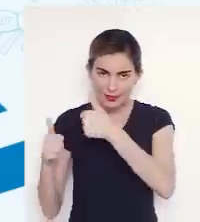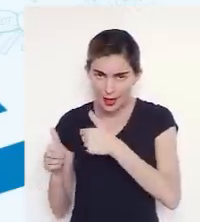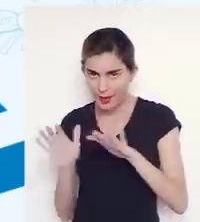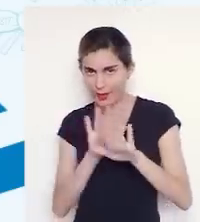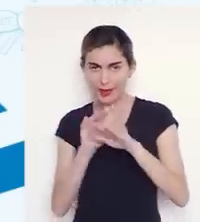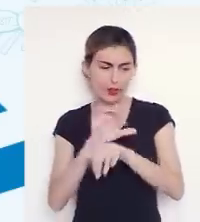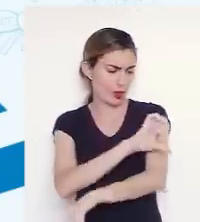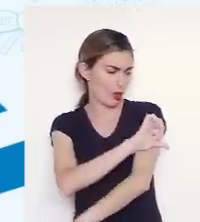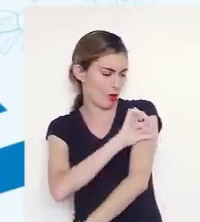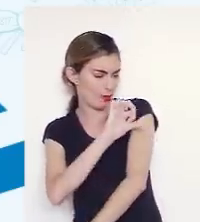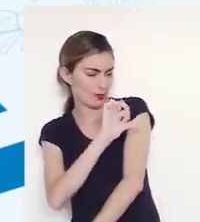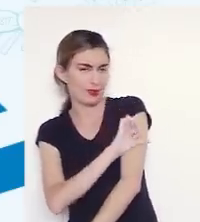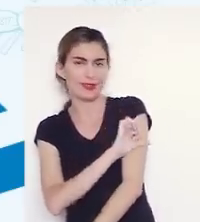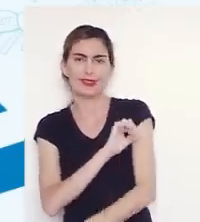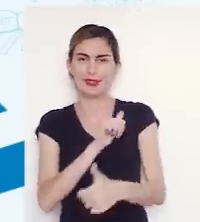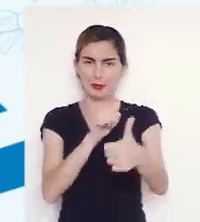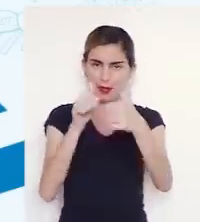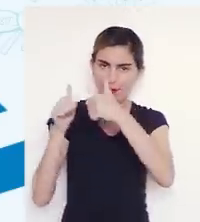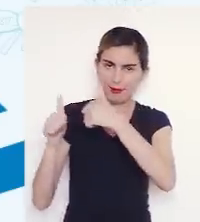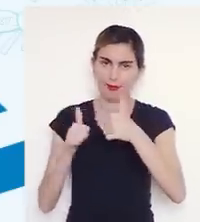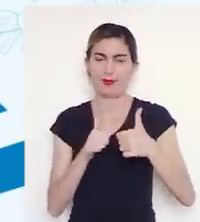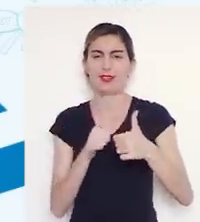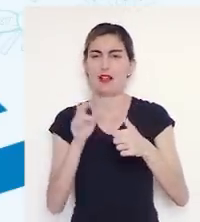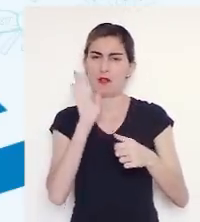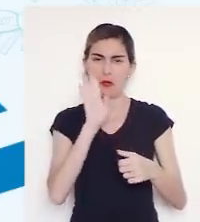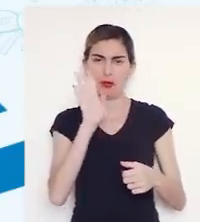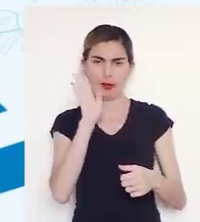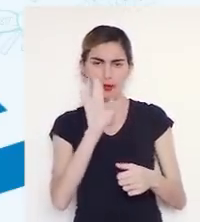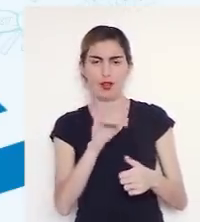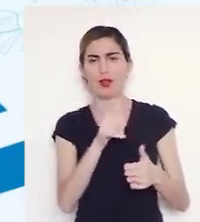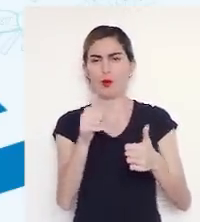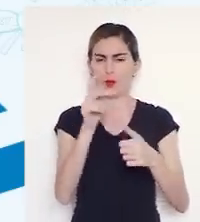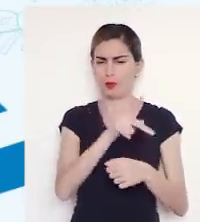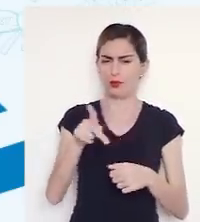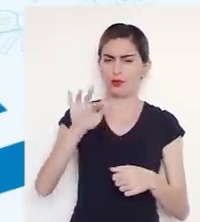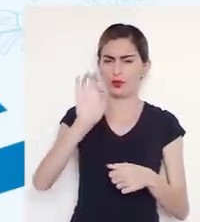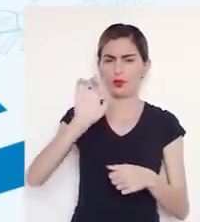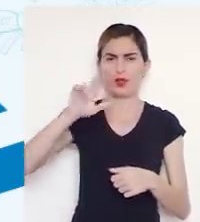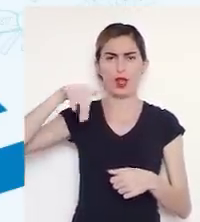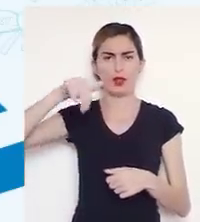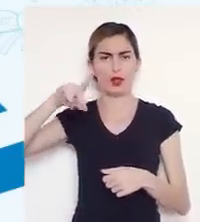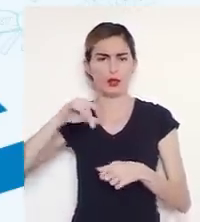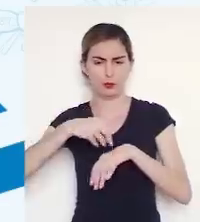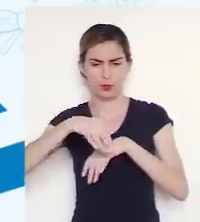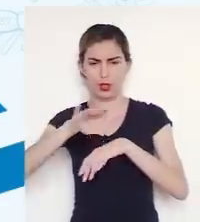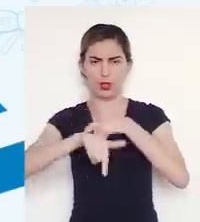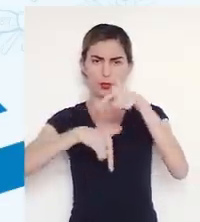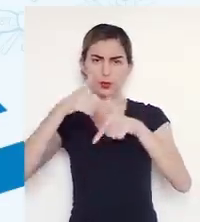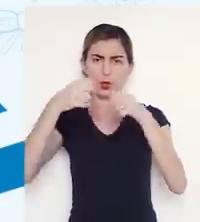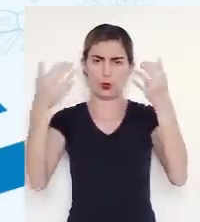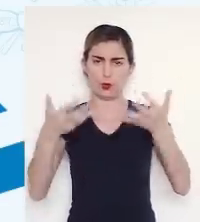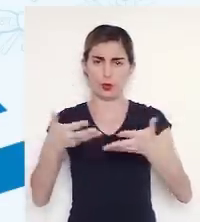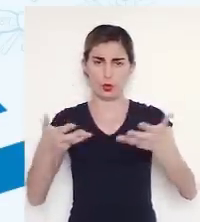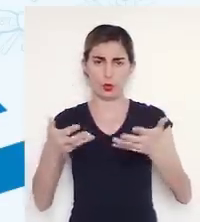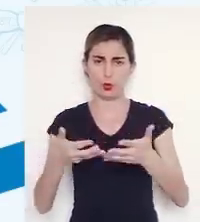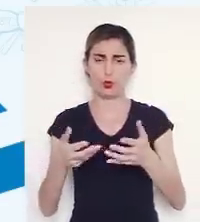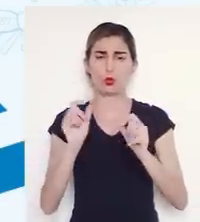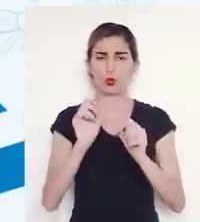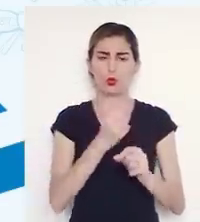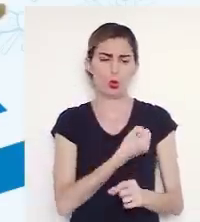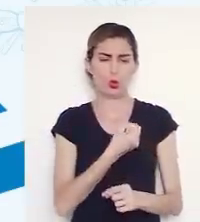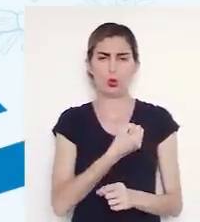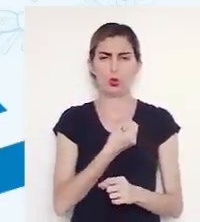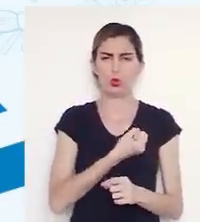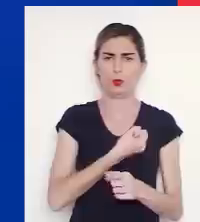E aí, galera do nono ano, beleza? Legal! Professor Fernando passando aqui para trabalhar com vocês hoje